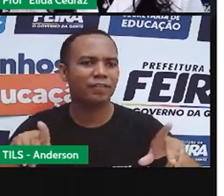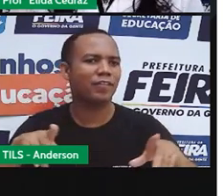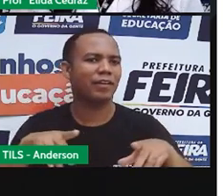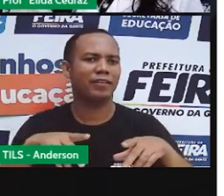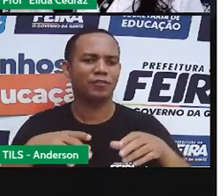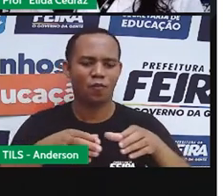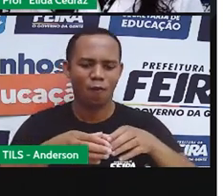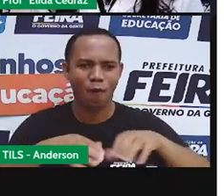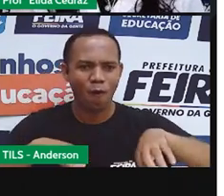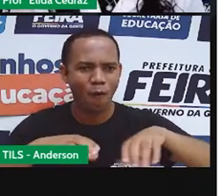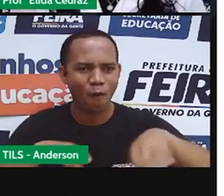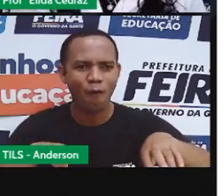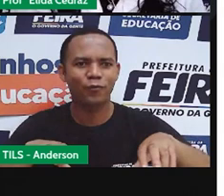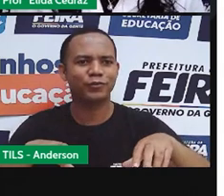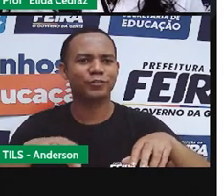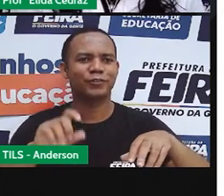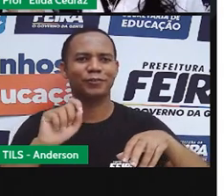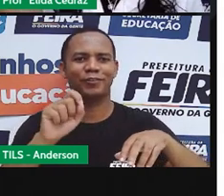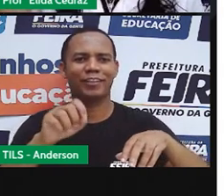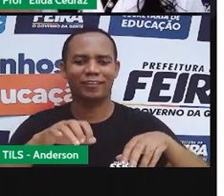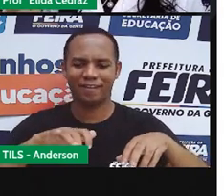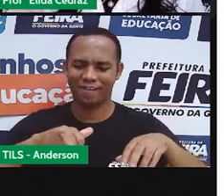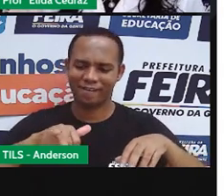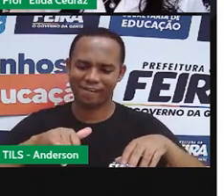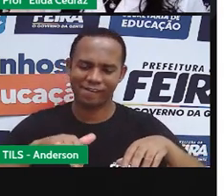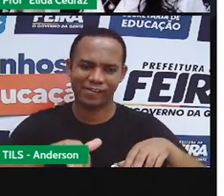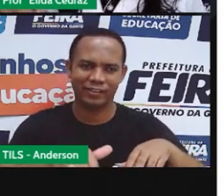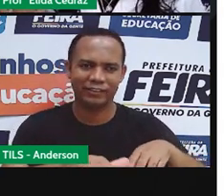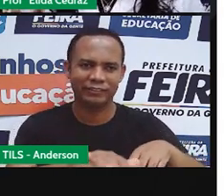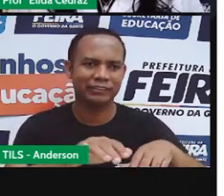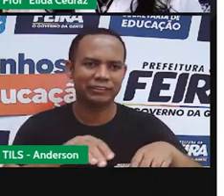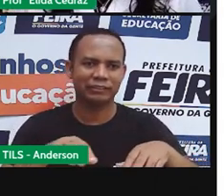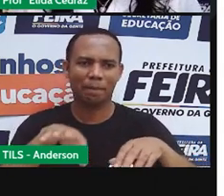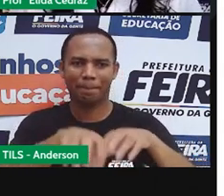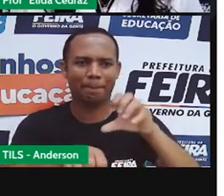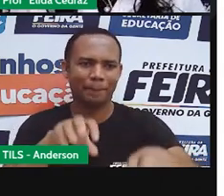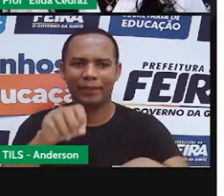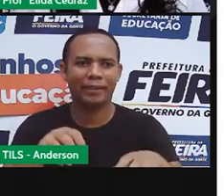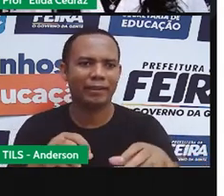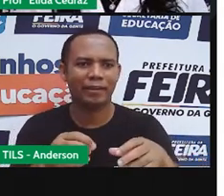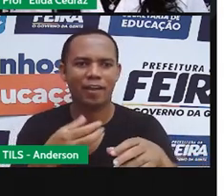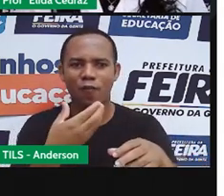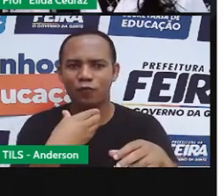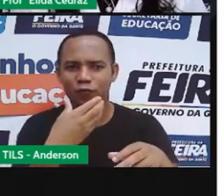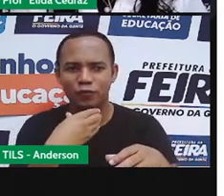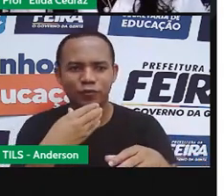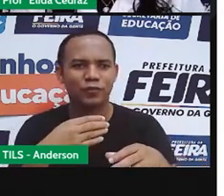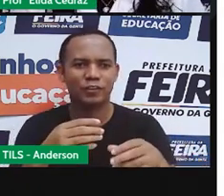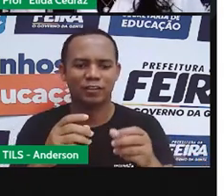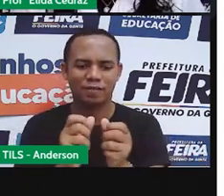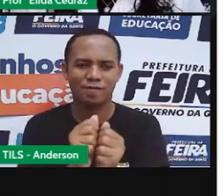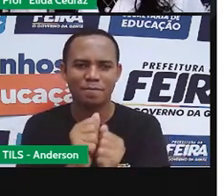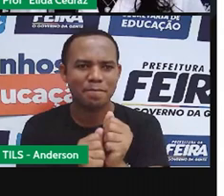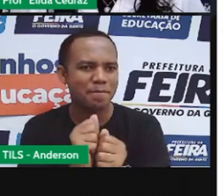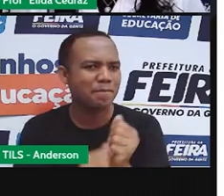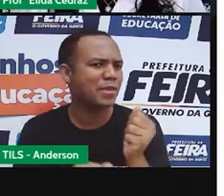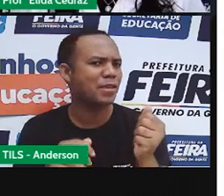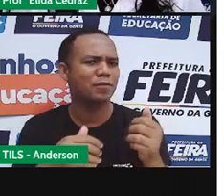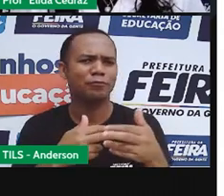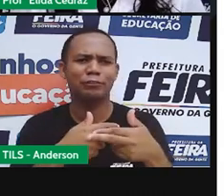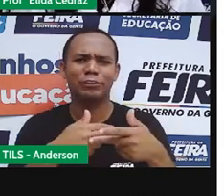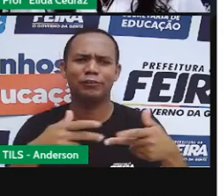caranguejos, marisco, mandioca, verduras, grãos, frutas, carne